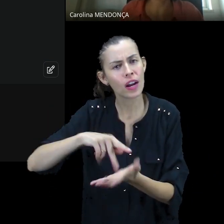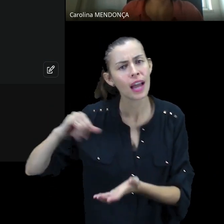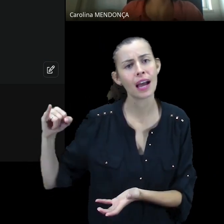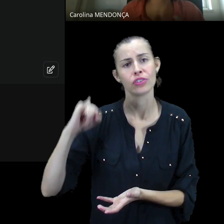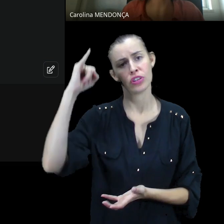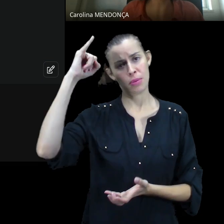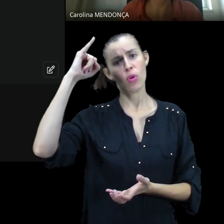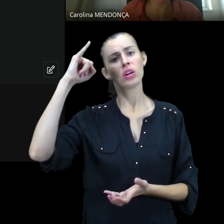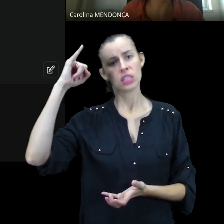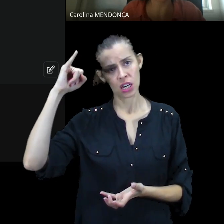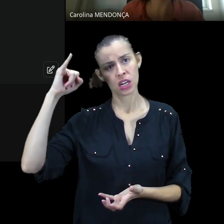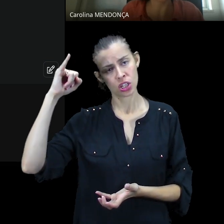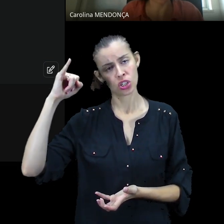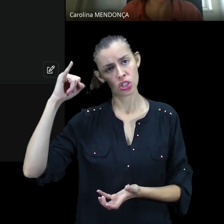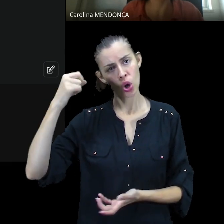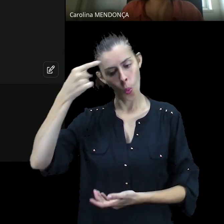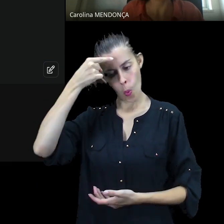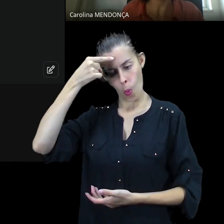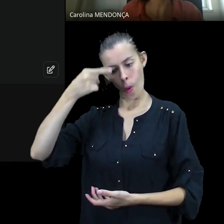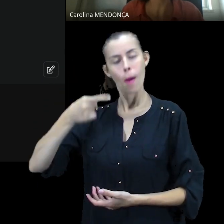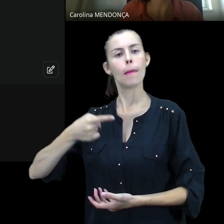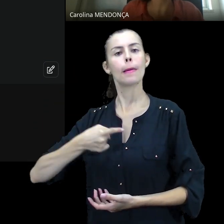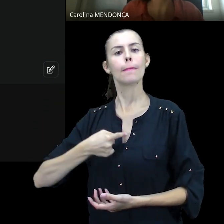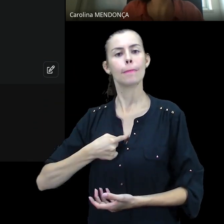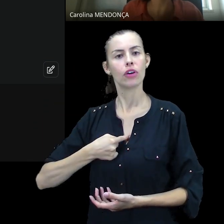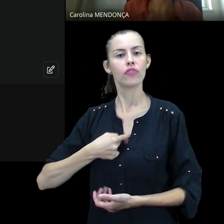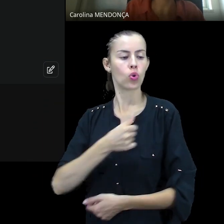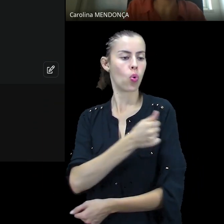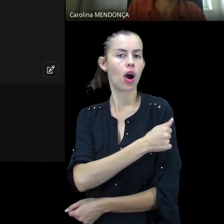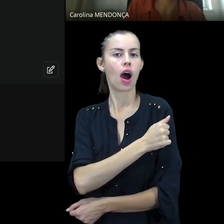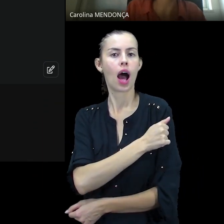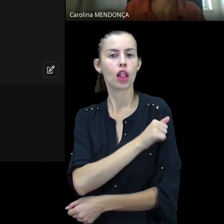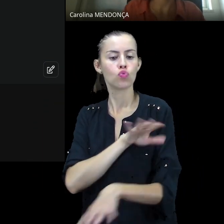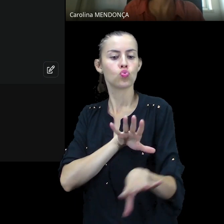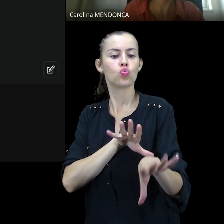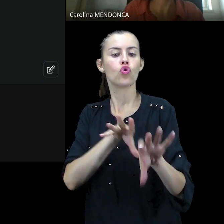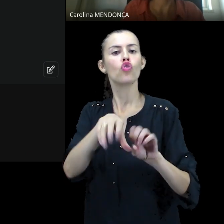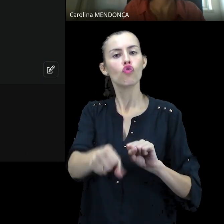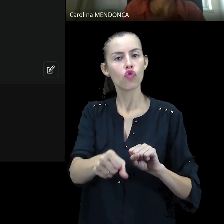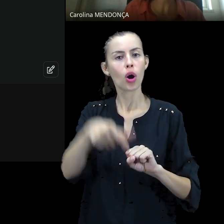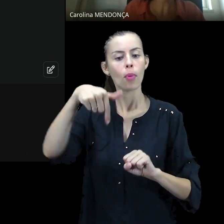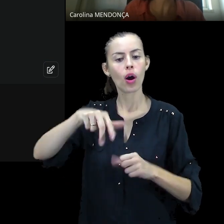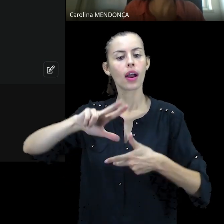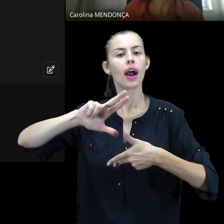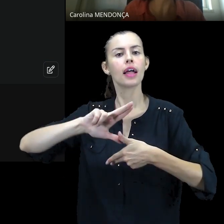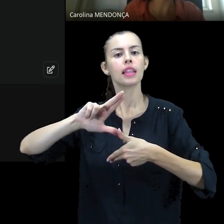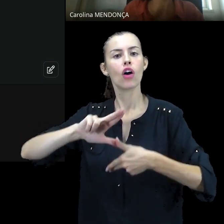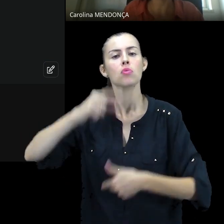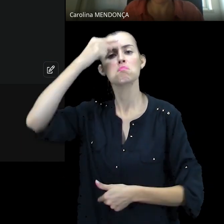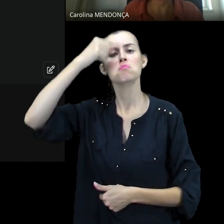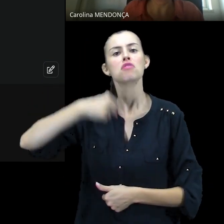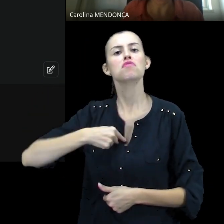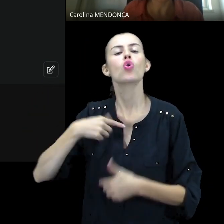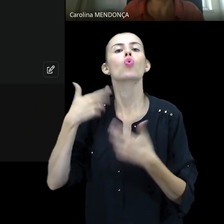nossos estudantes, todos eles, tenham acesso a isso. Porque o que a gente via anteriormente era que o aluno que ele quer